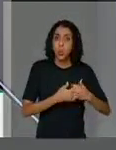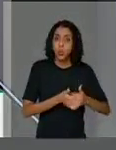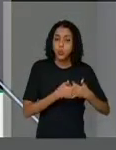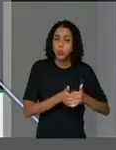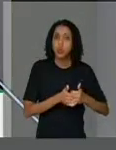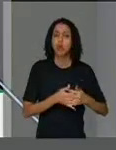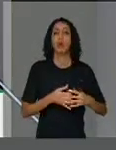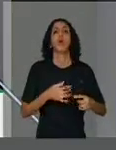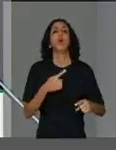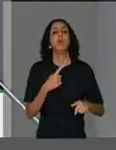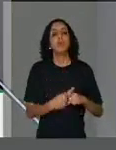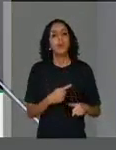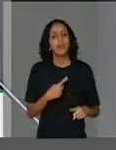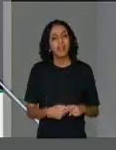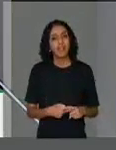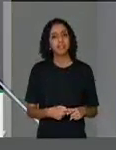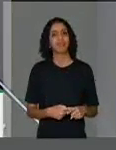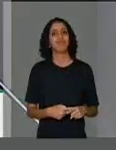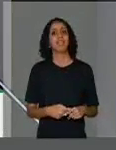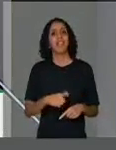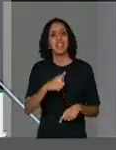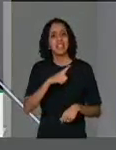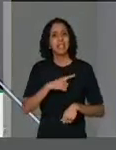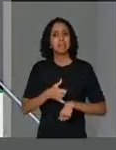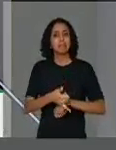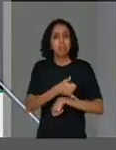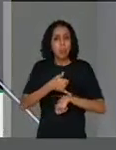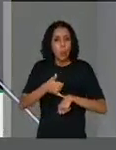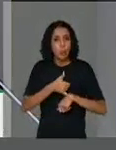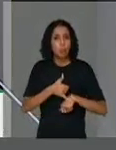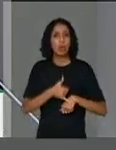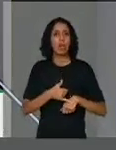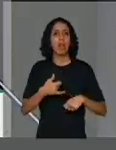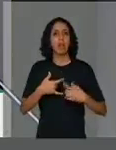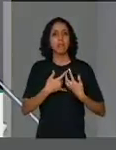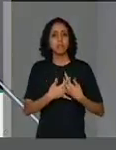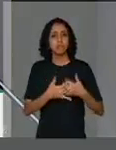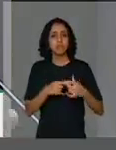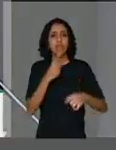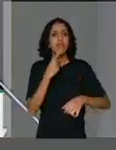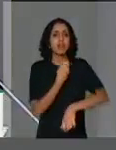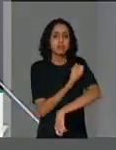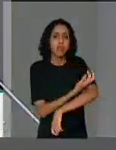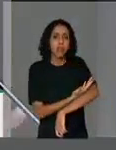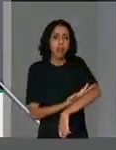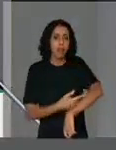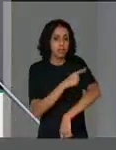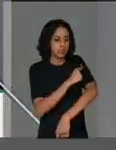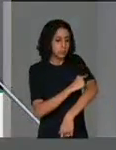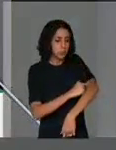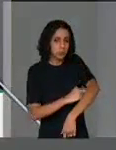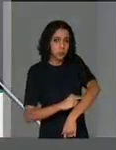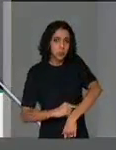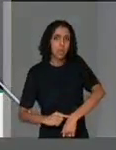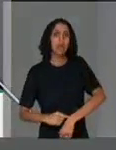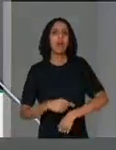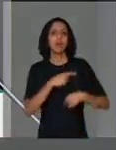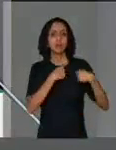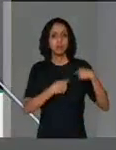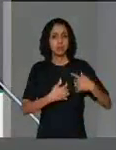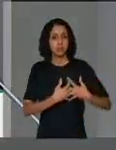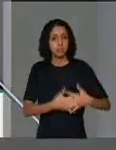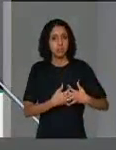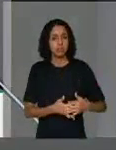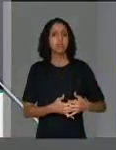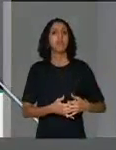pois forma placas de gordura nos vasos sanguíneos, aumenta a pressão arterial